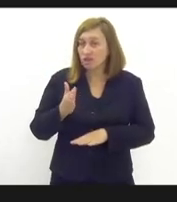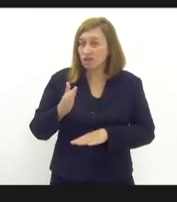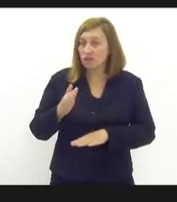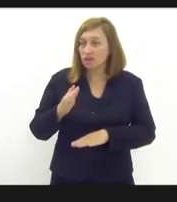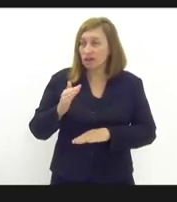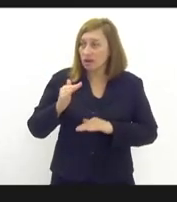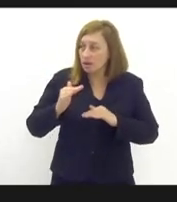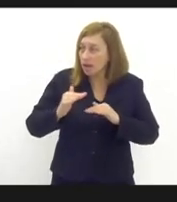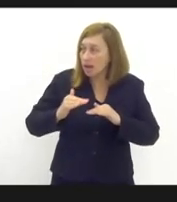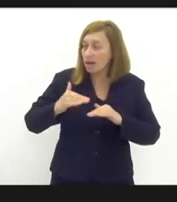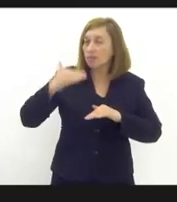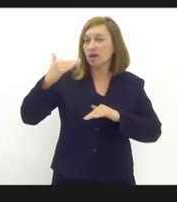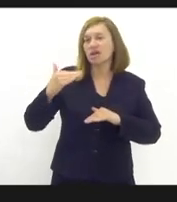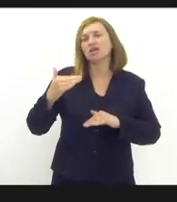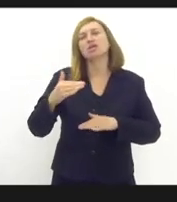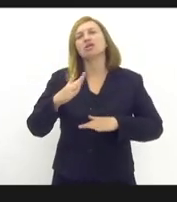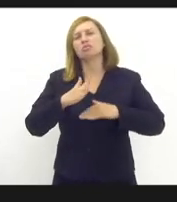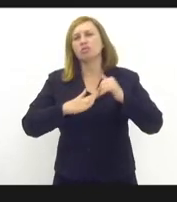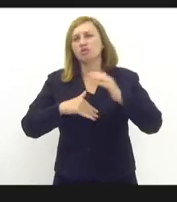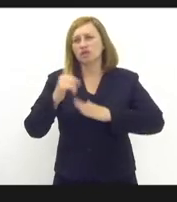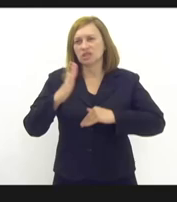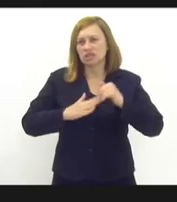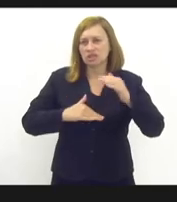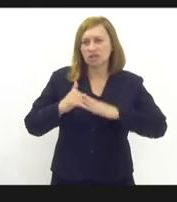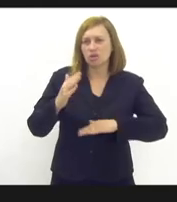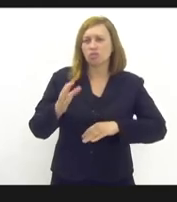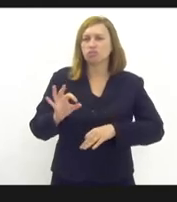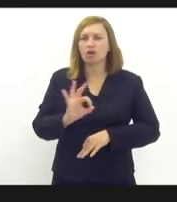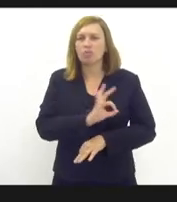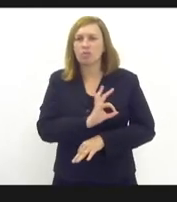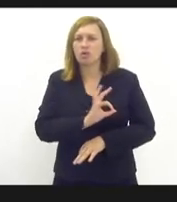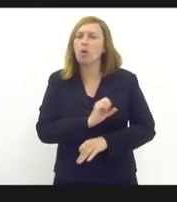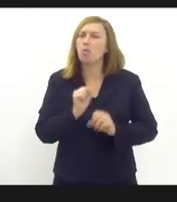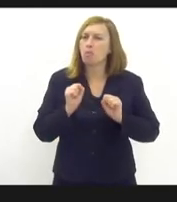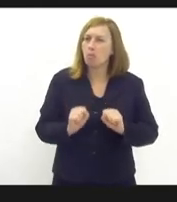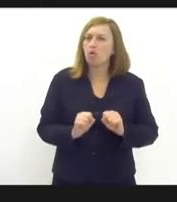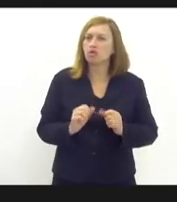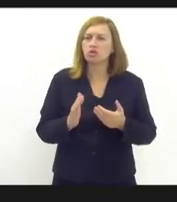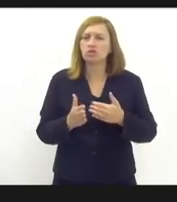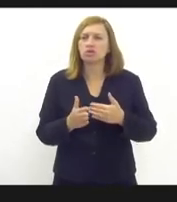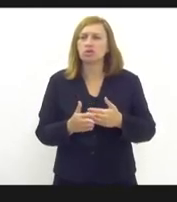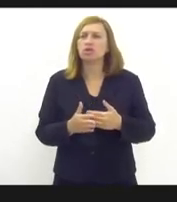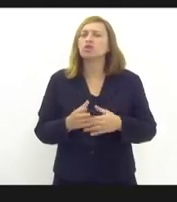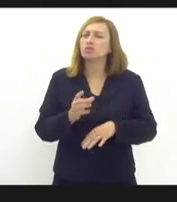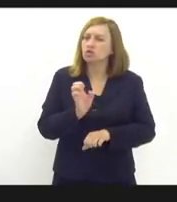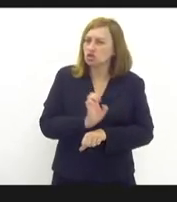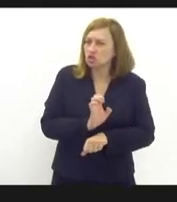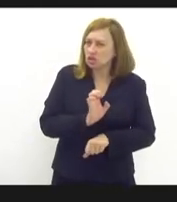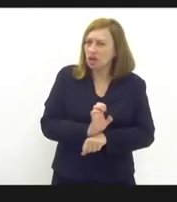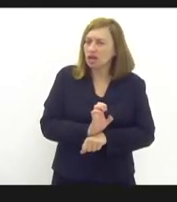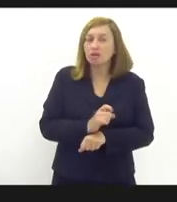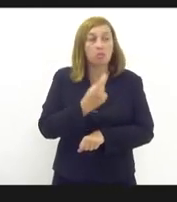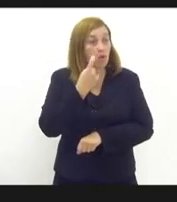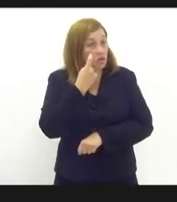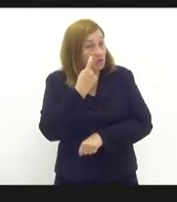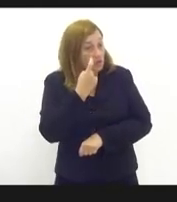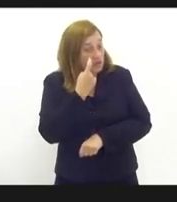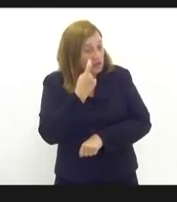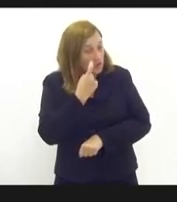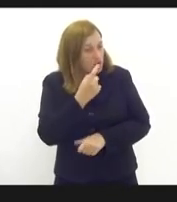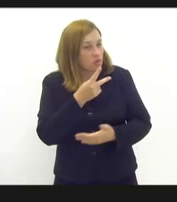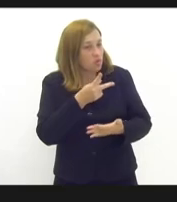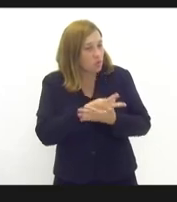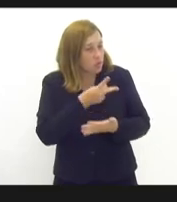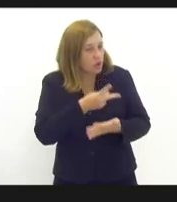adequada. Então, isso pode ser... A todo instante, o Estado pode rever os seus